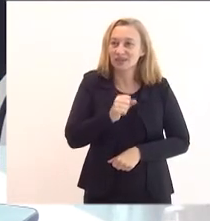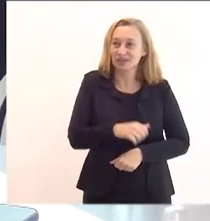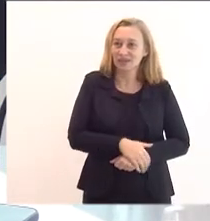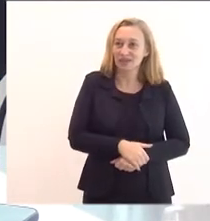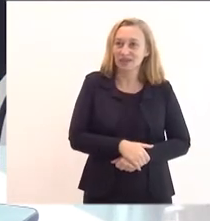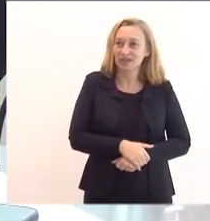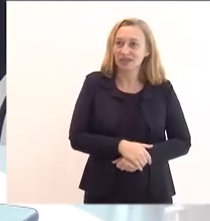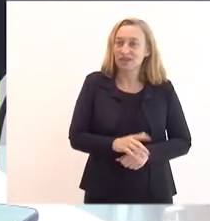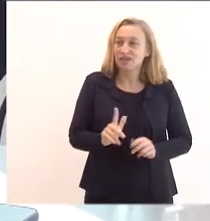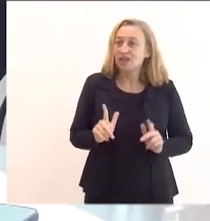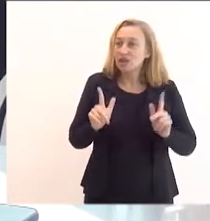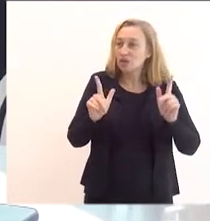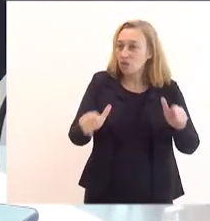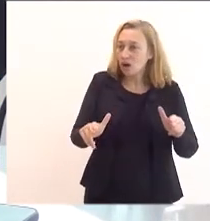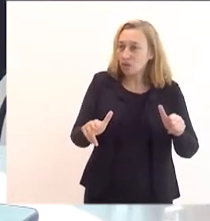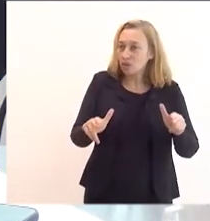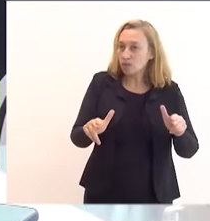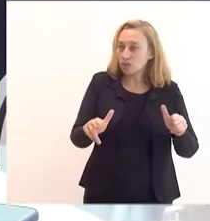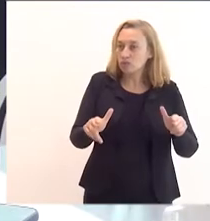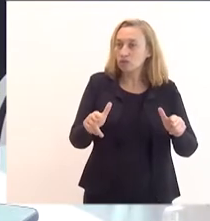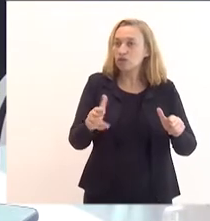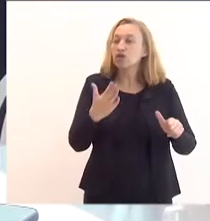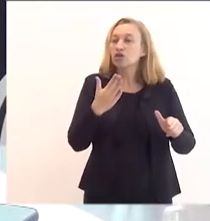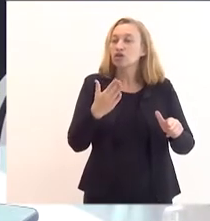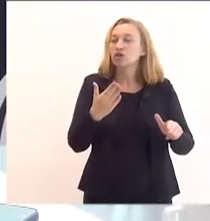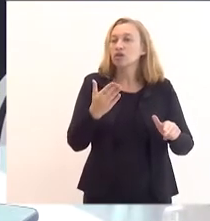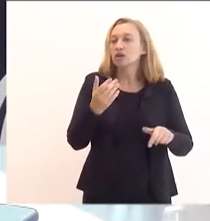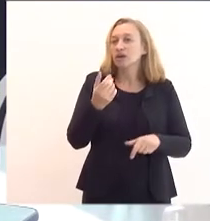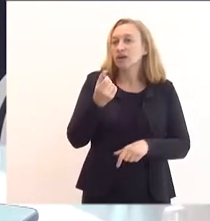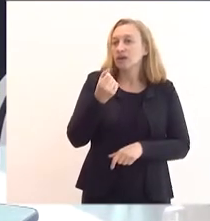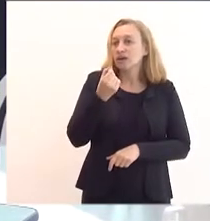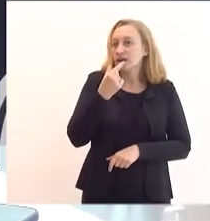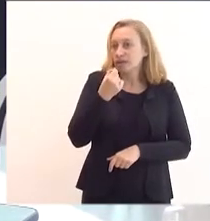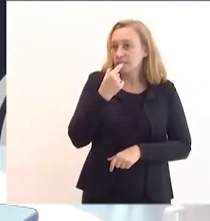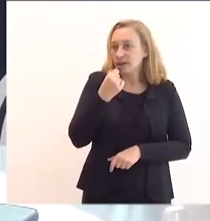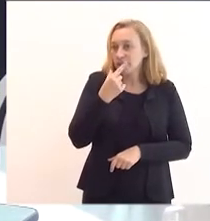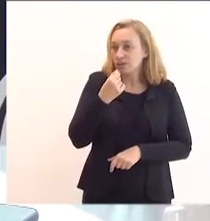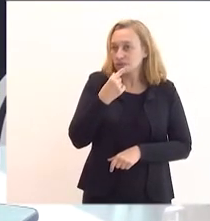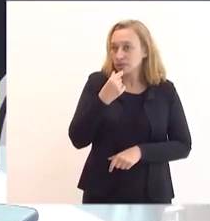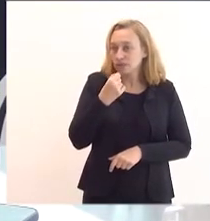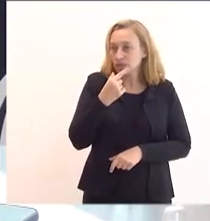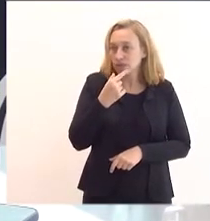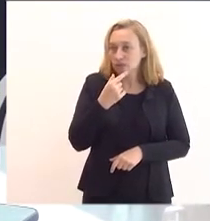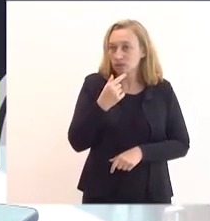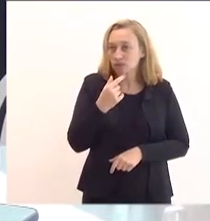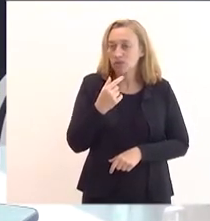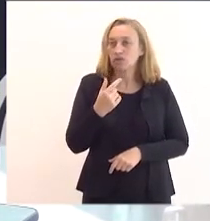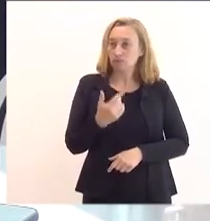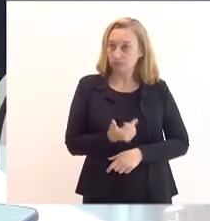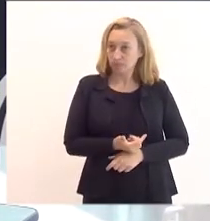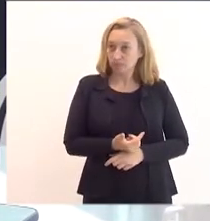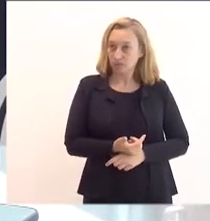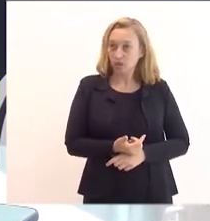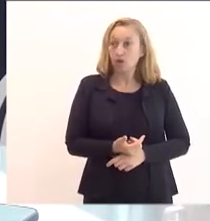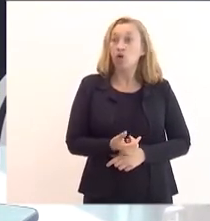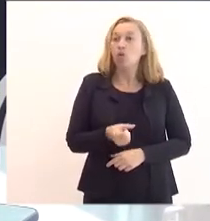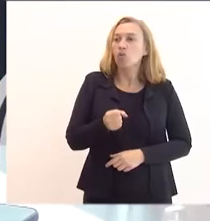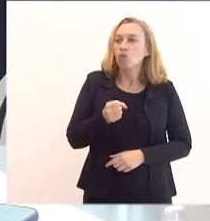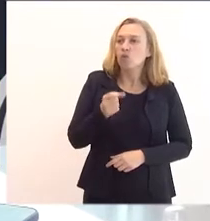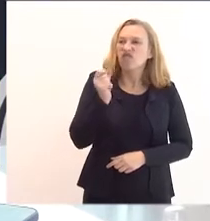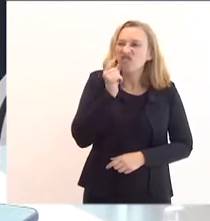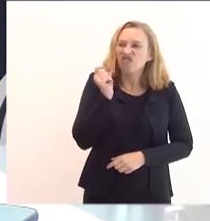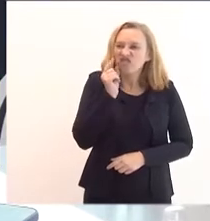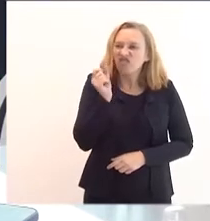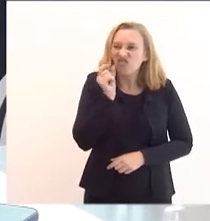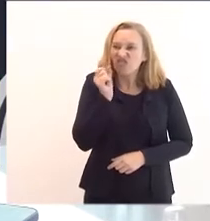a mesma dosagem aplicada aos dois. Ao rato velho, ele rejuvenesceu, passou a ser ativo,